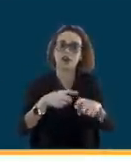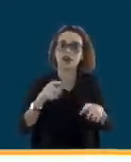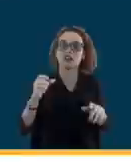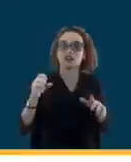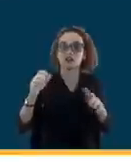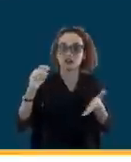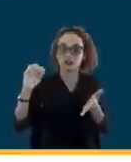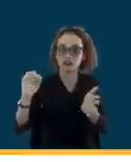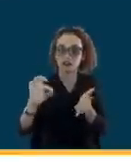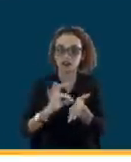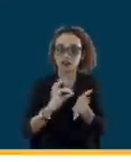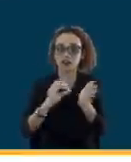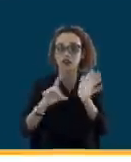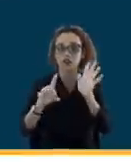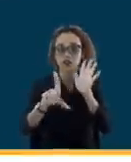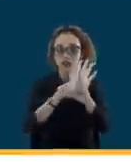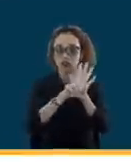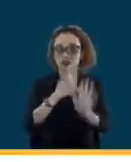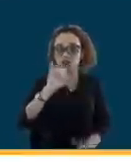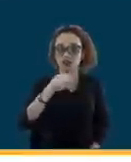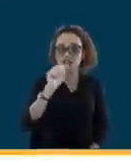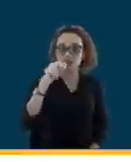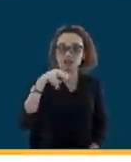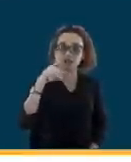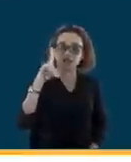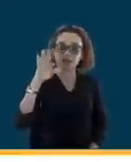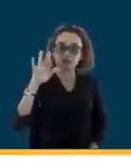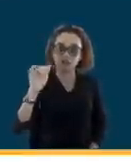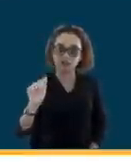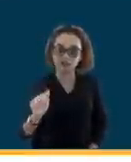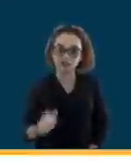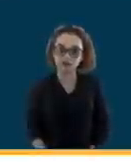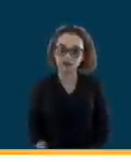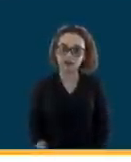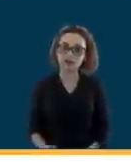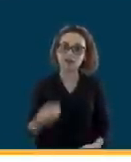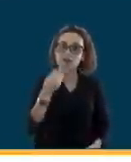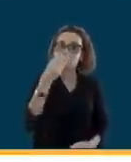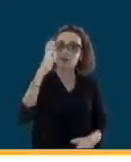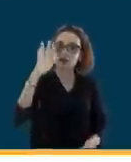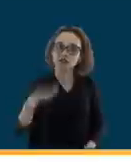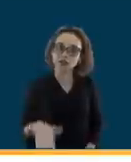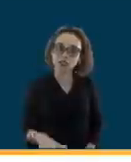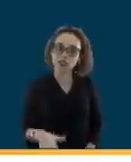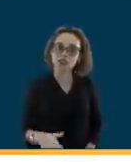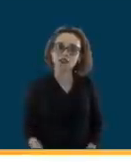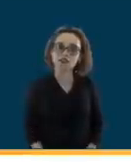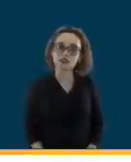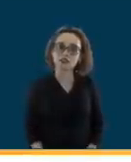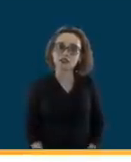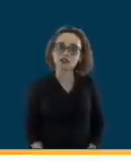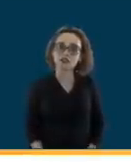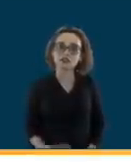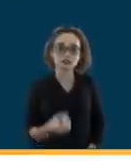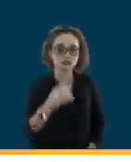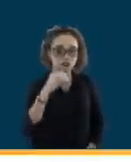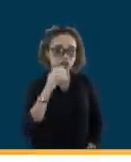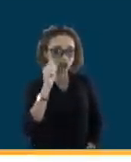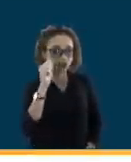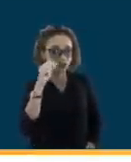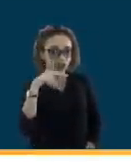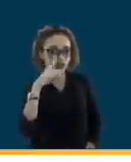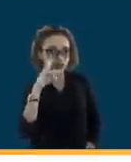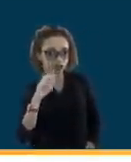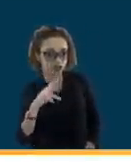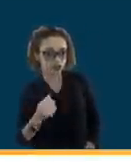Blanc, Jandira Fegali. Boa tarde. Boa tarde. Eu quero... A Jandira está conosco? A conexão Sim, caiu. Sim, estou